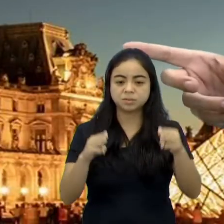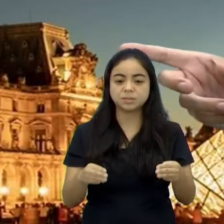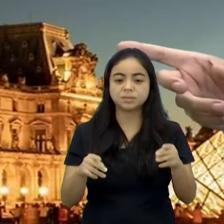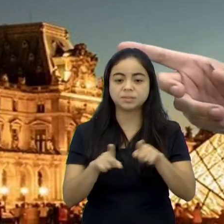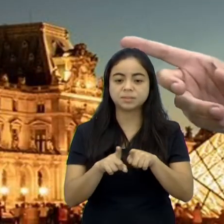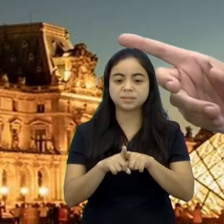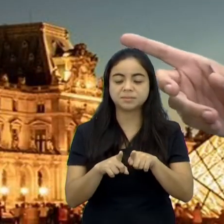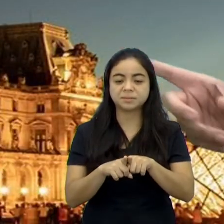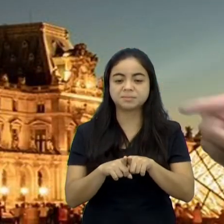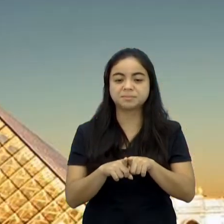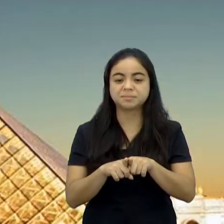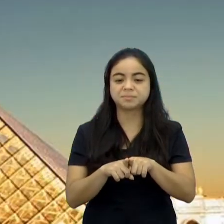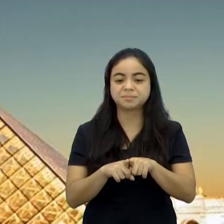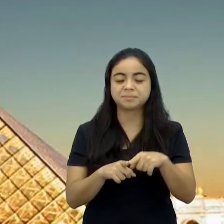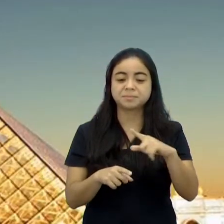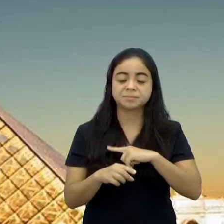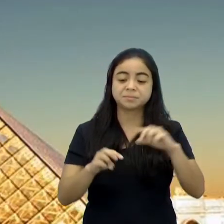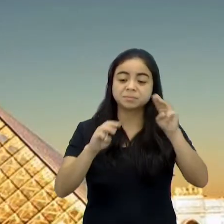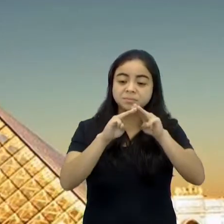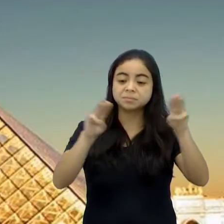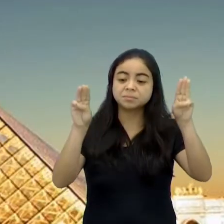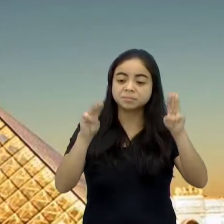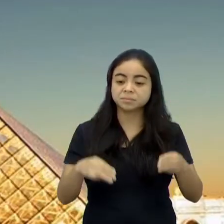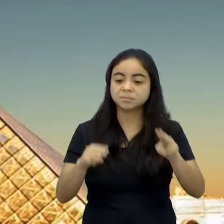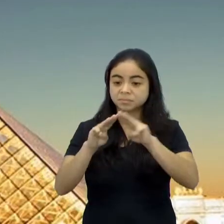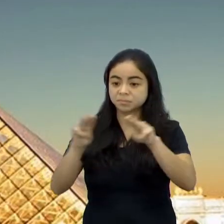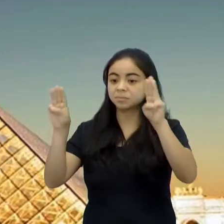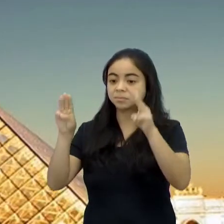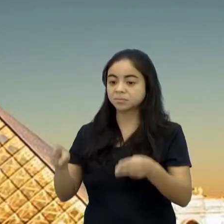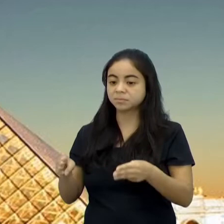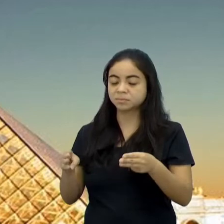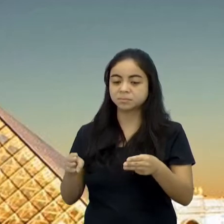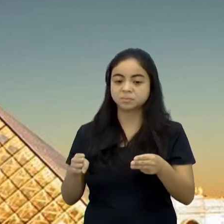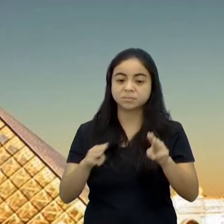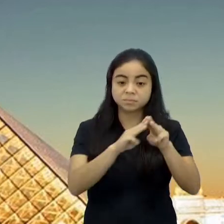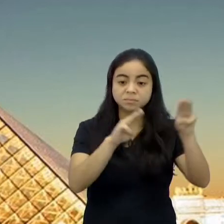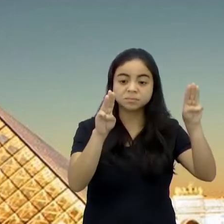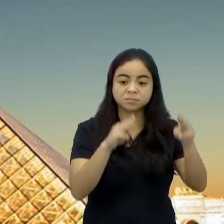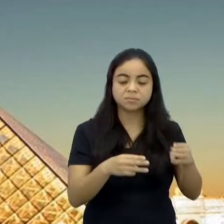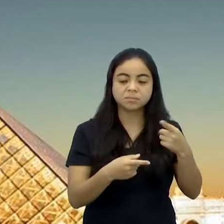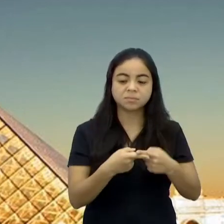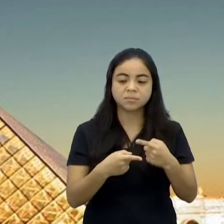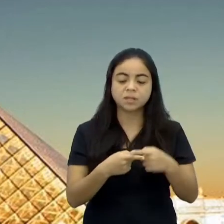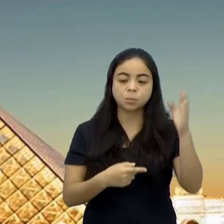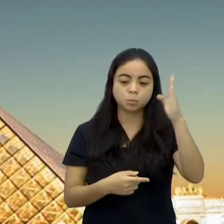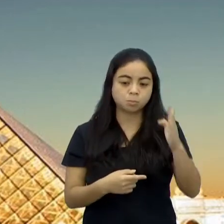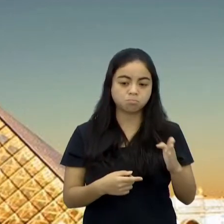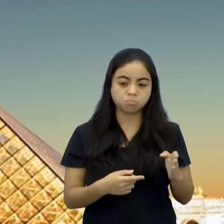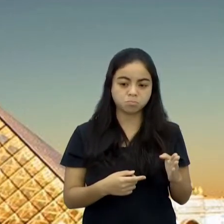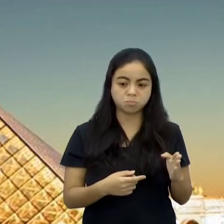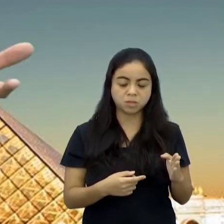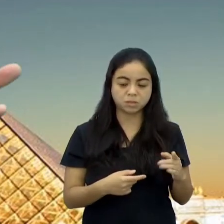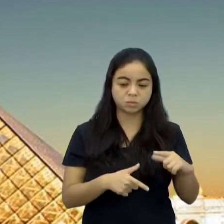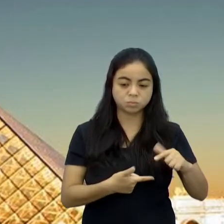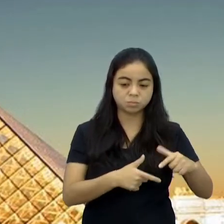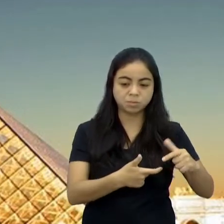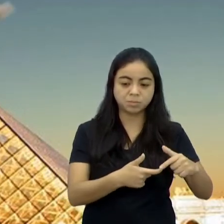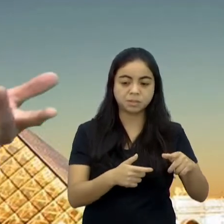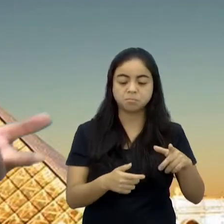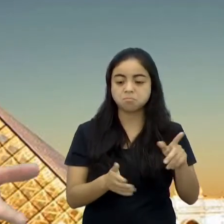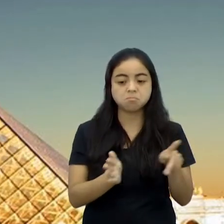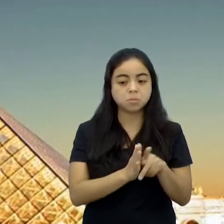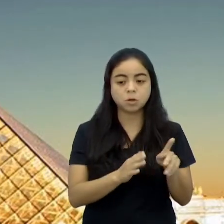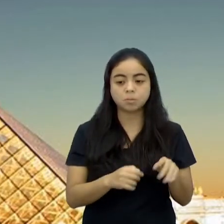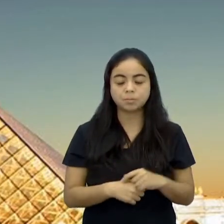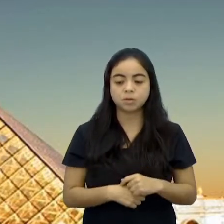eu acho que deveria haver museus do meme, porque assim, aquilo que é meme no Brasil pode não ser meme nos Estados Unidos, aí tem outro